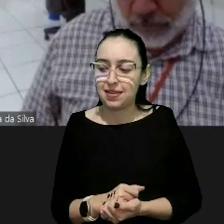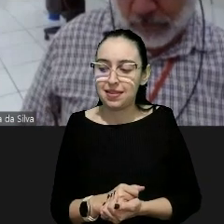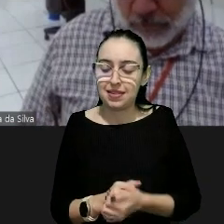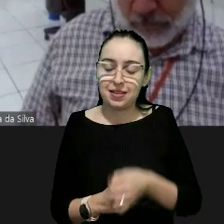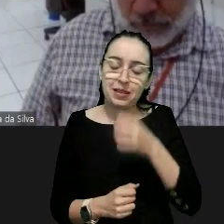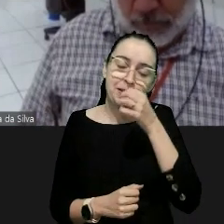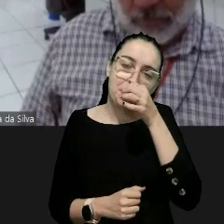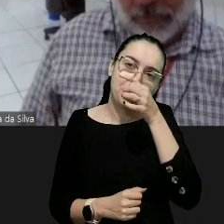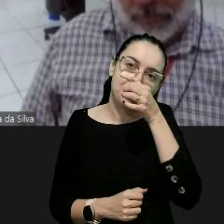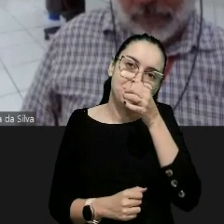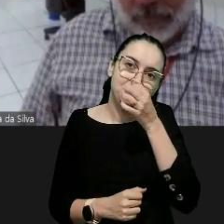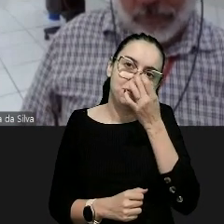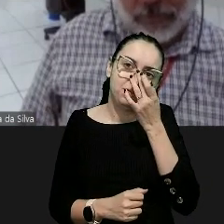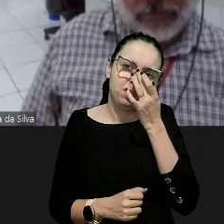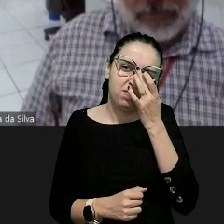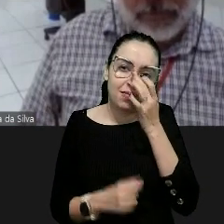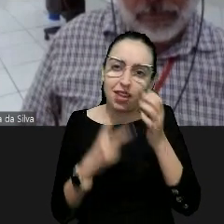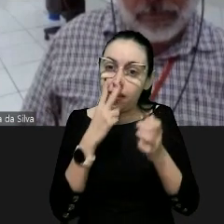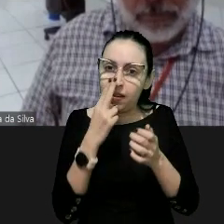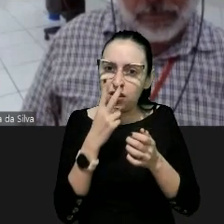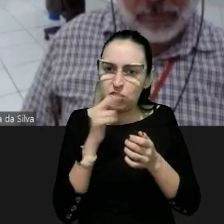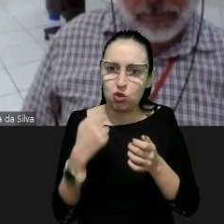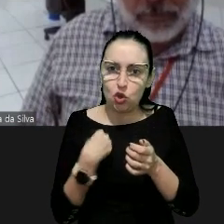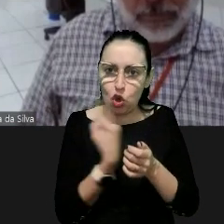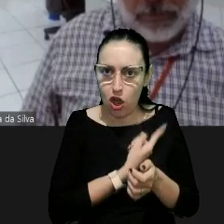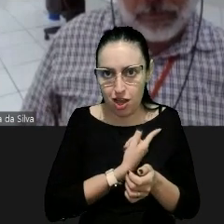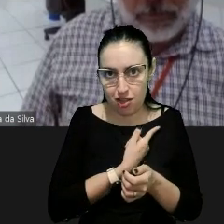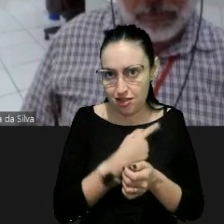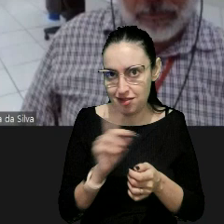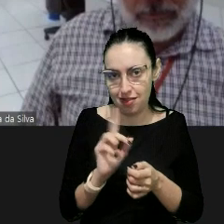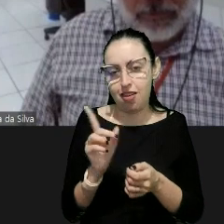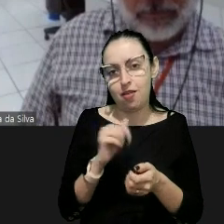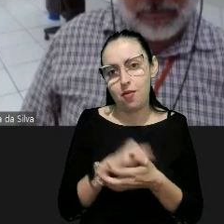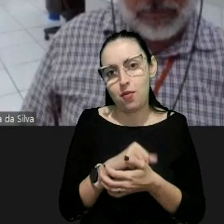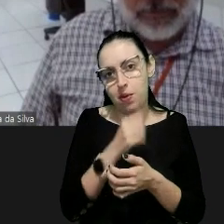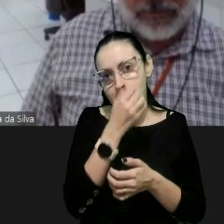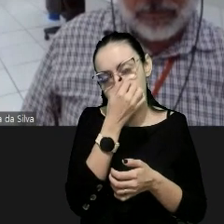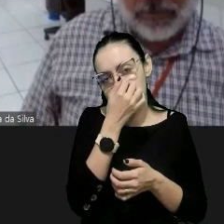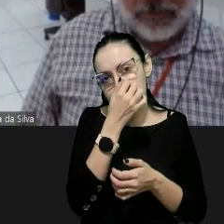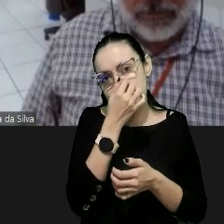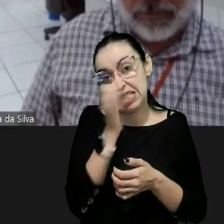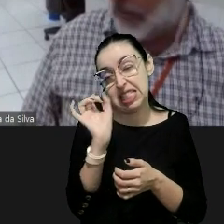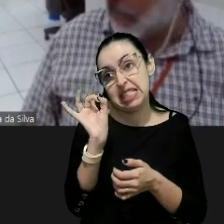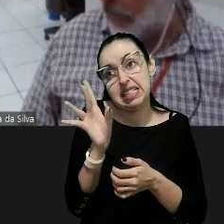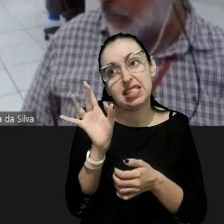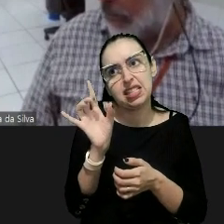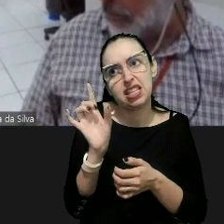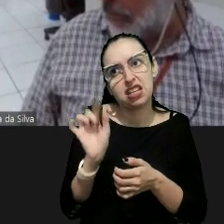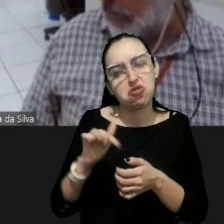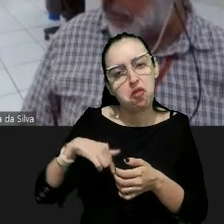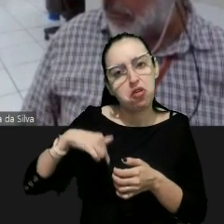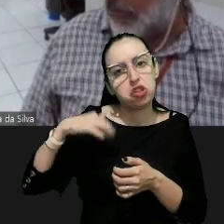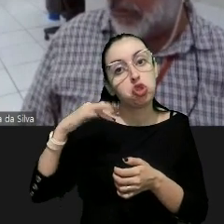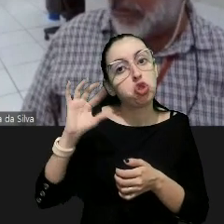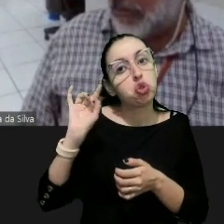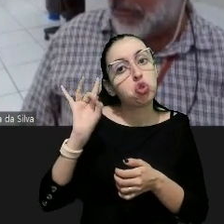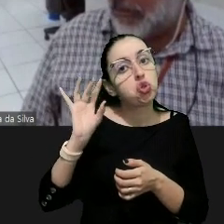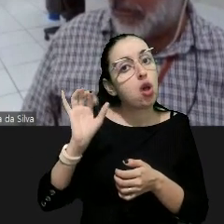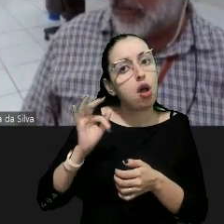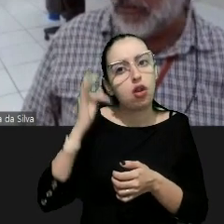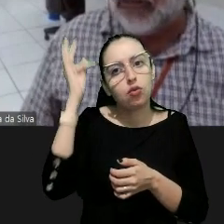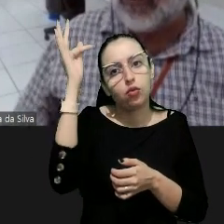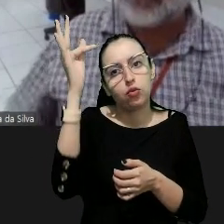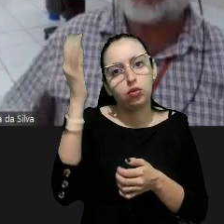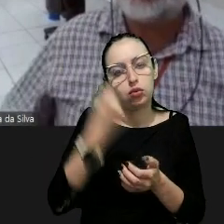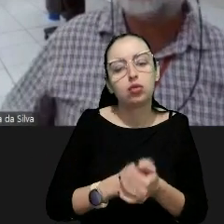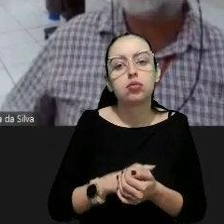Se eu eu quero. quero, eu quero. Mas eu acho que não vai ser para a nossa geração, sabe? Se acontecer, não